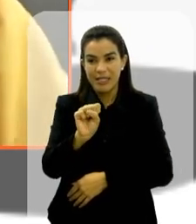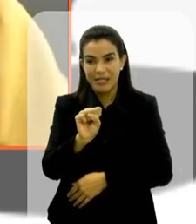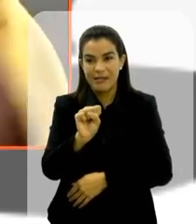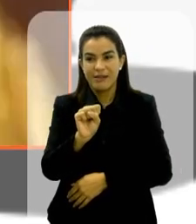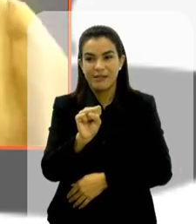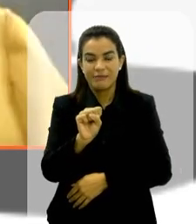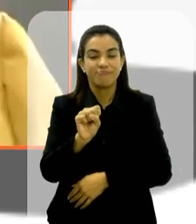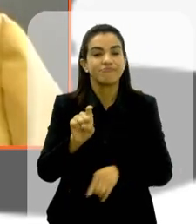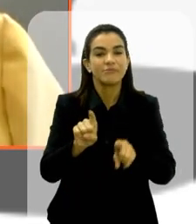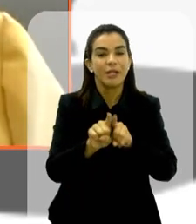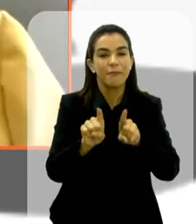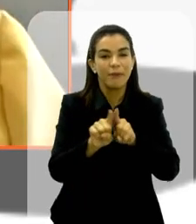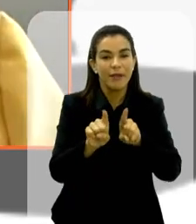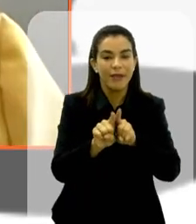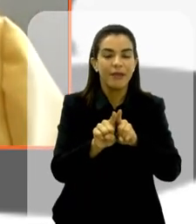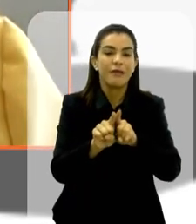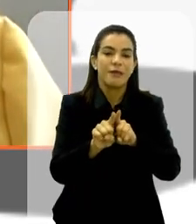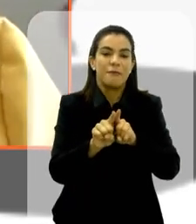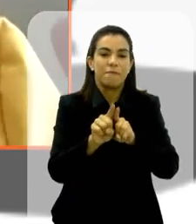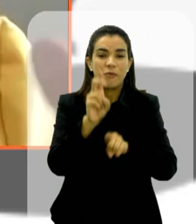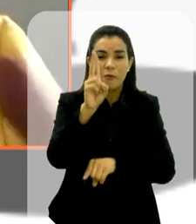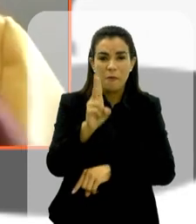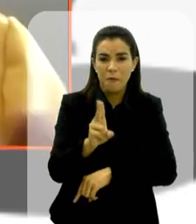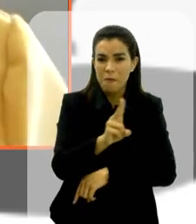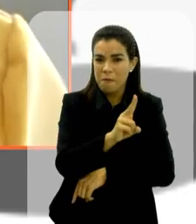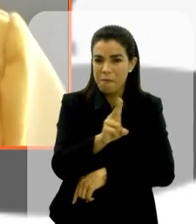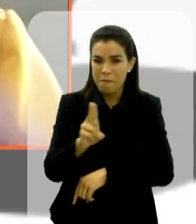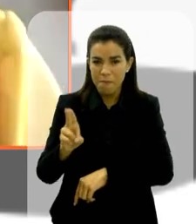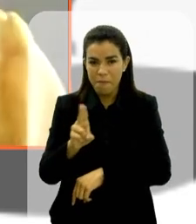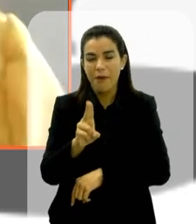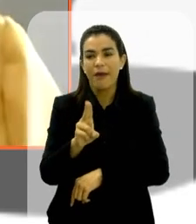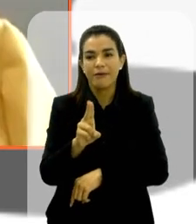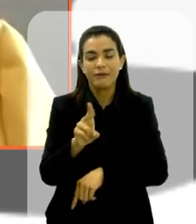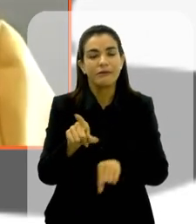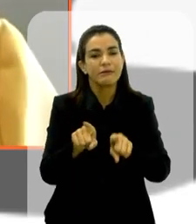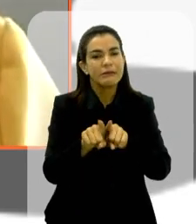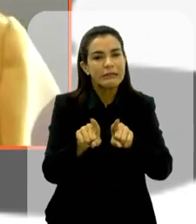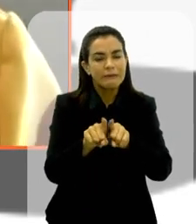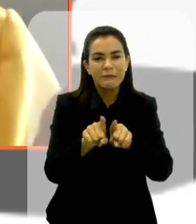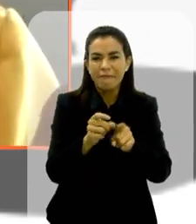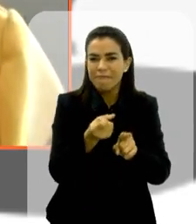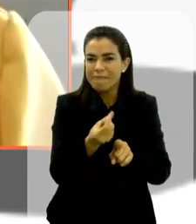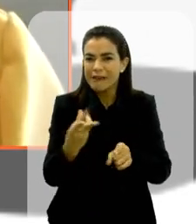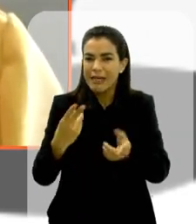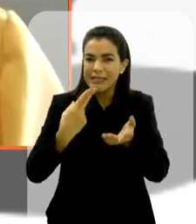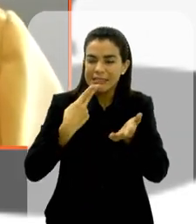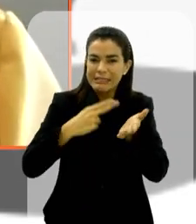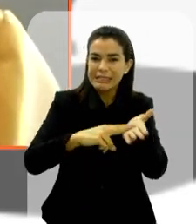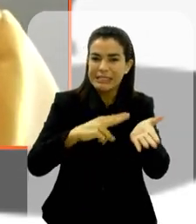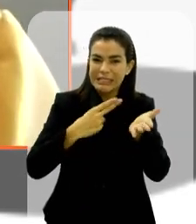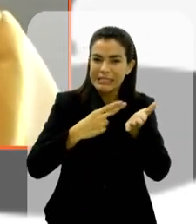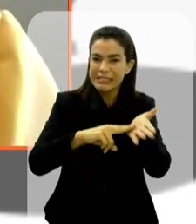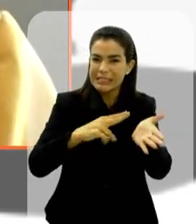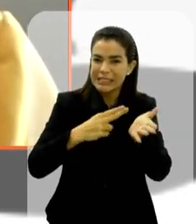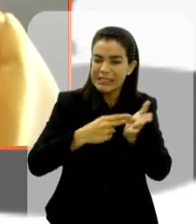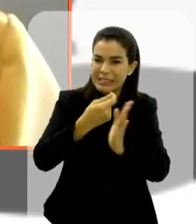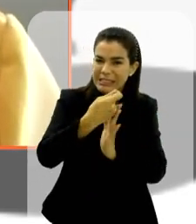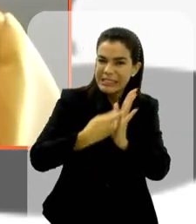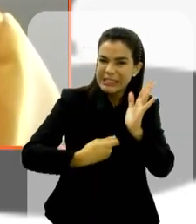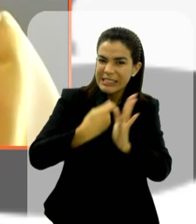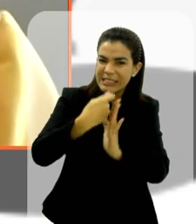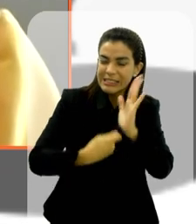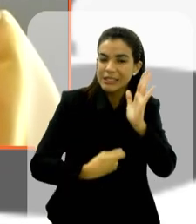Luiz Agram, um grande padre jesuíta que fez várias cartas que conta a história, não